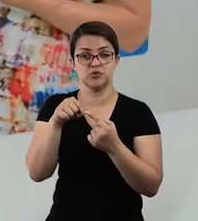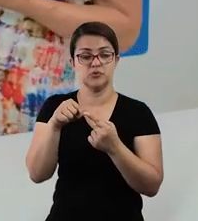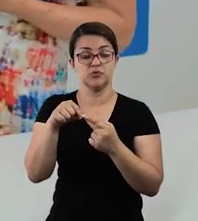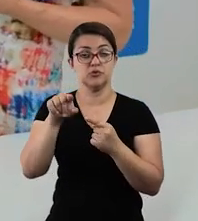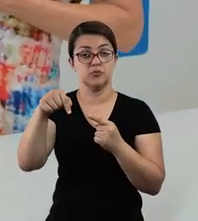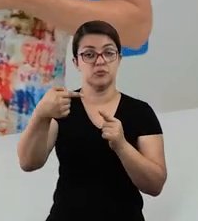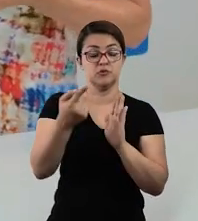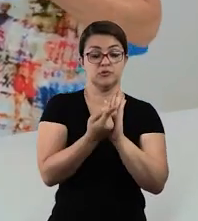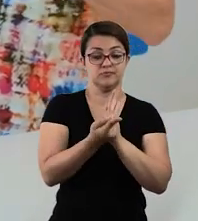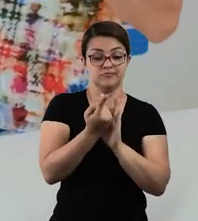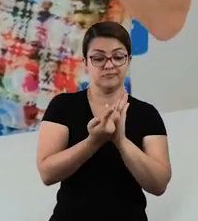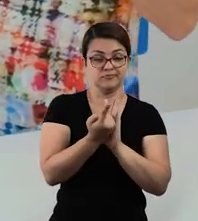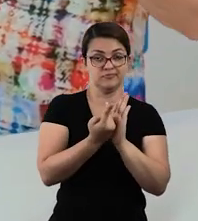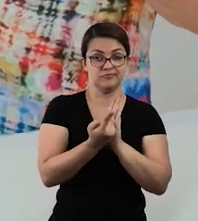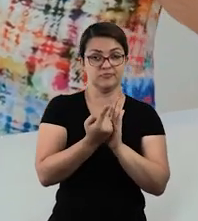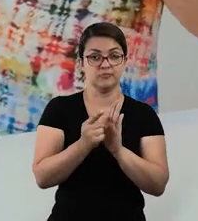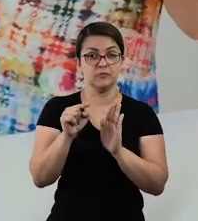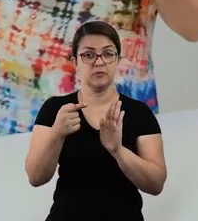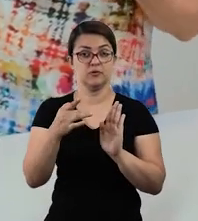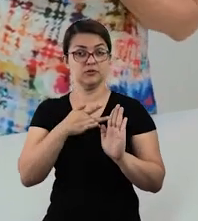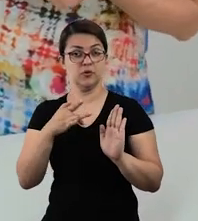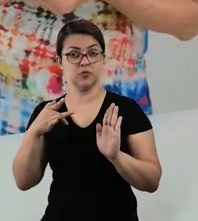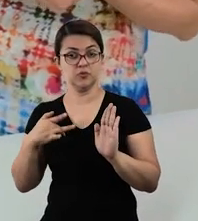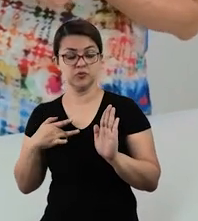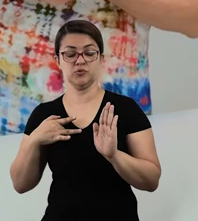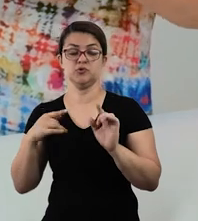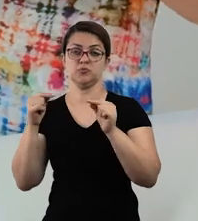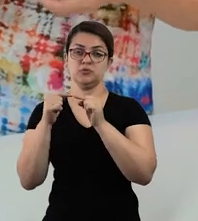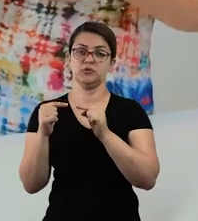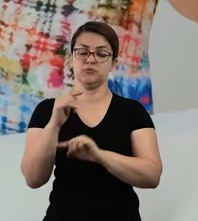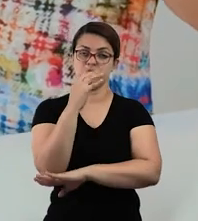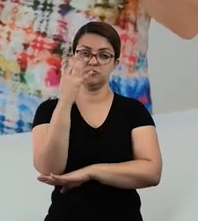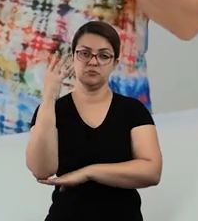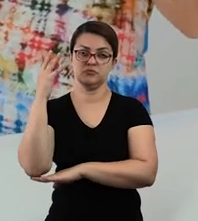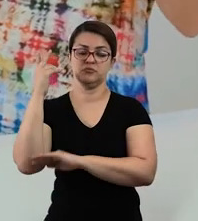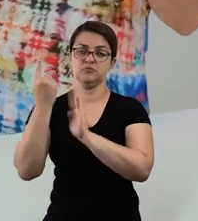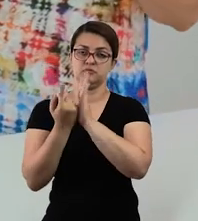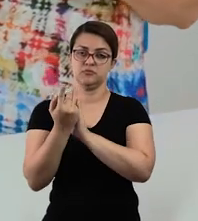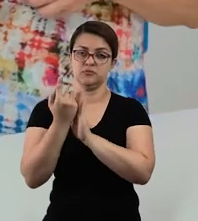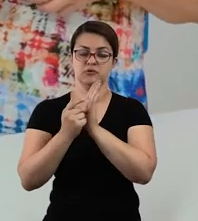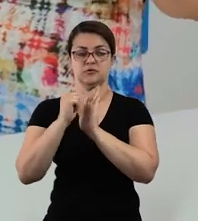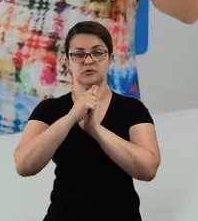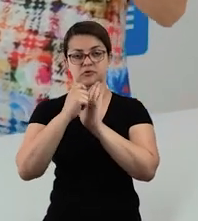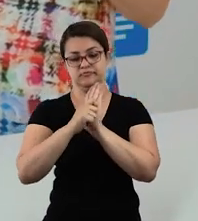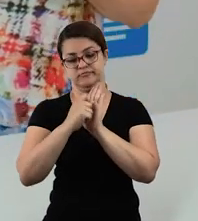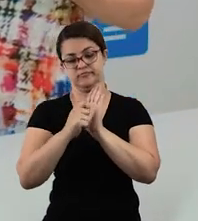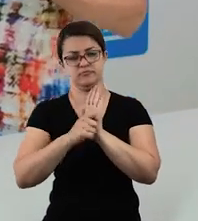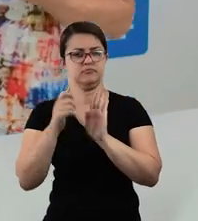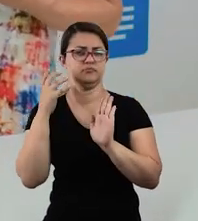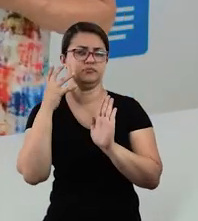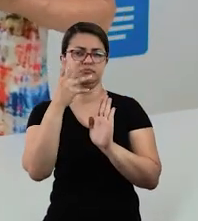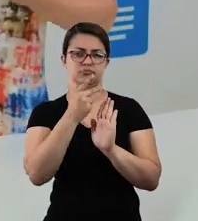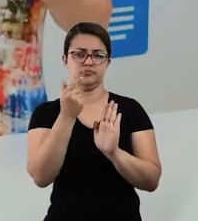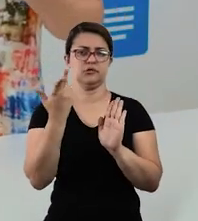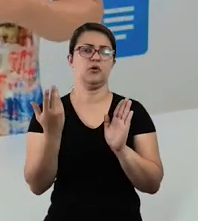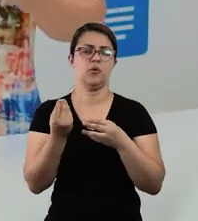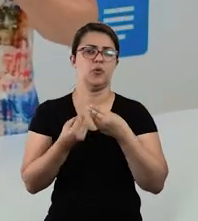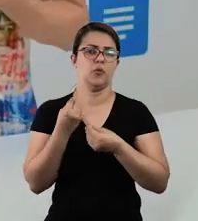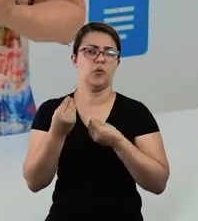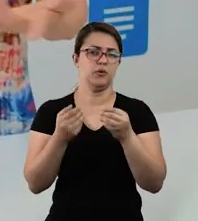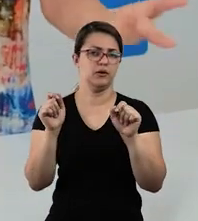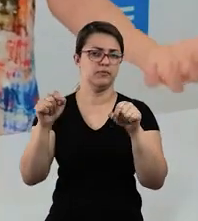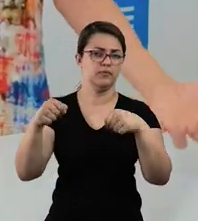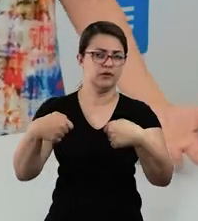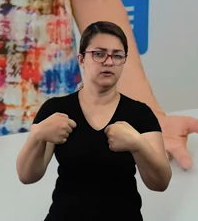escreva sobre ele, relacione a saúde e meio ambiente, escreva e faça um desenho bem bonito de como